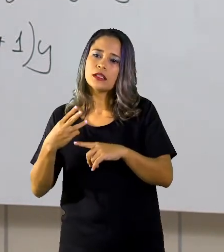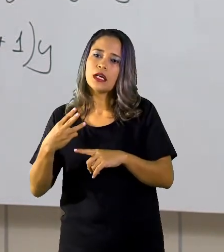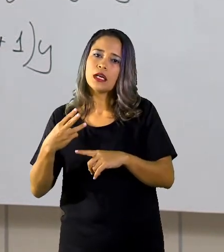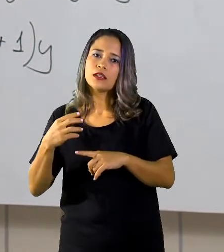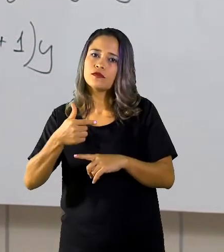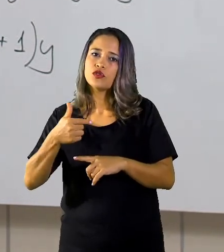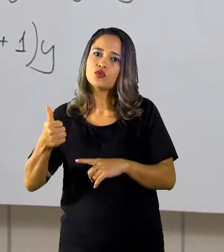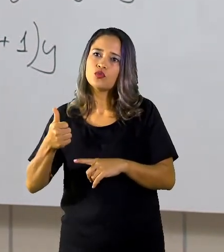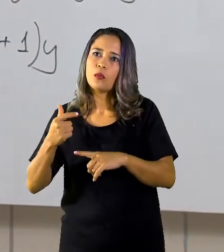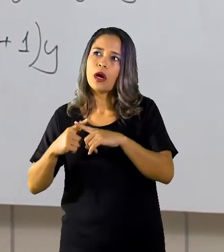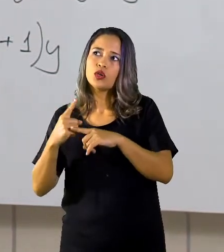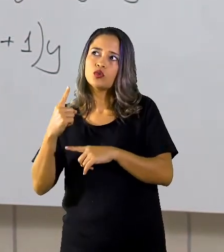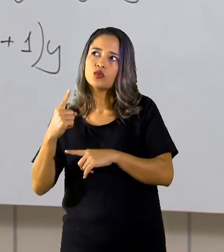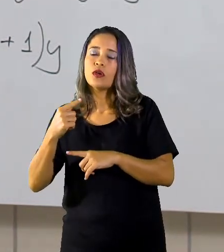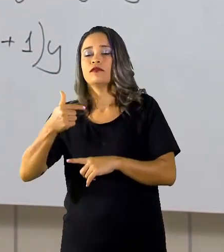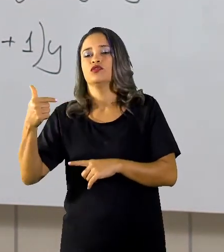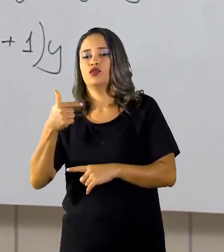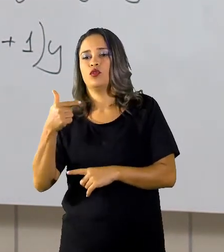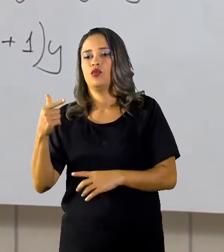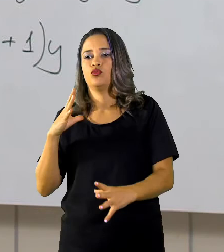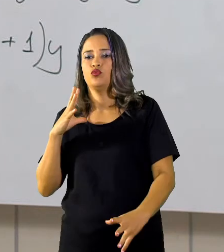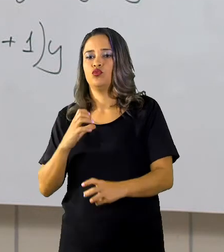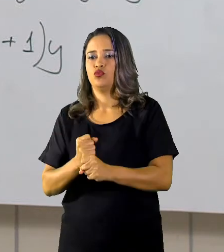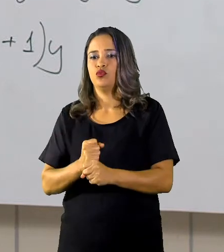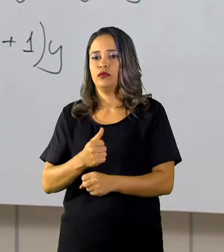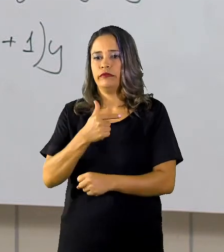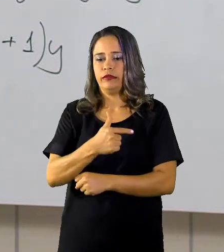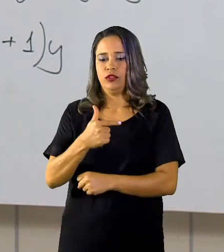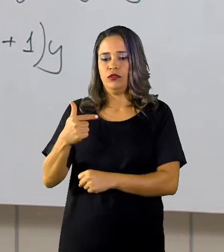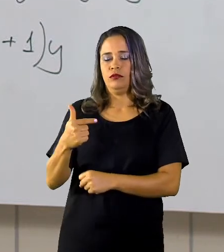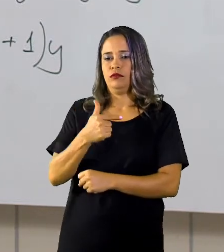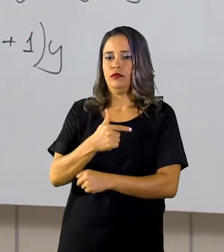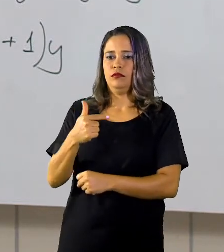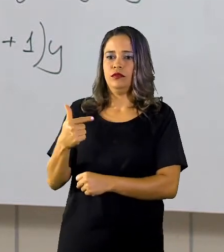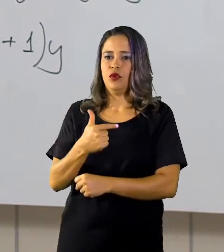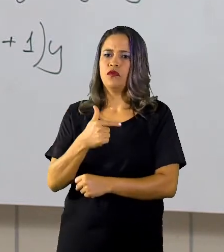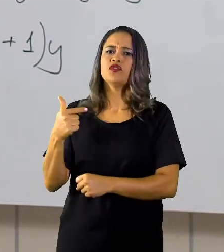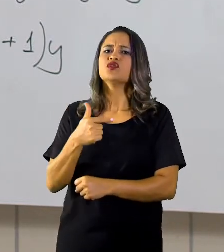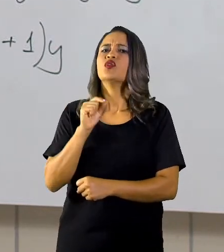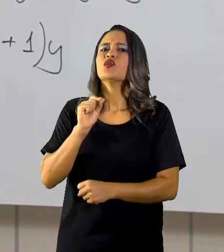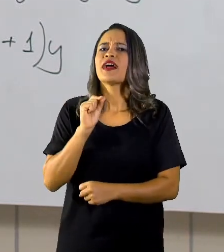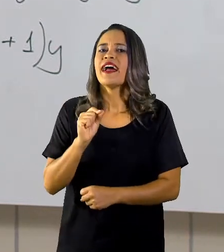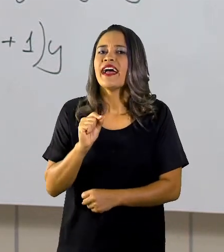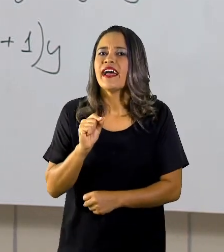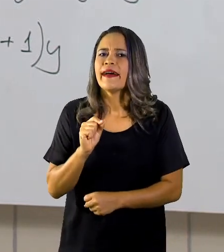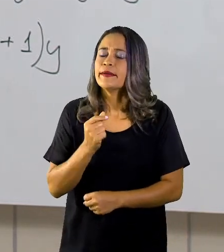1, 22. 22 o que, pessoal?